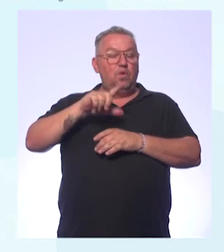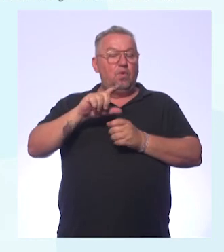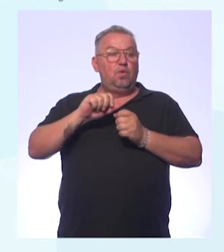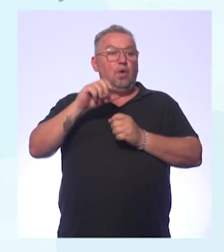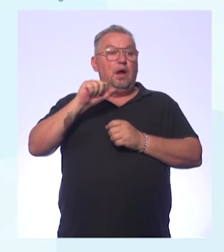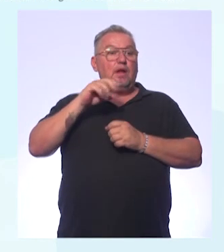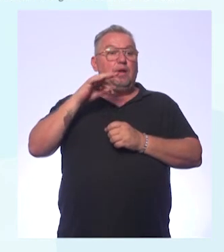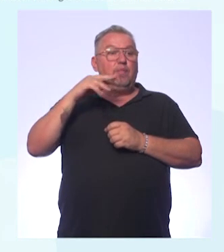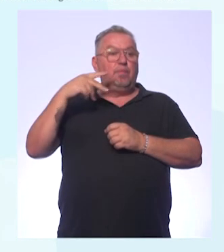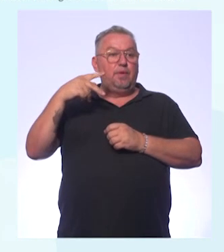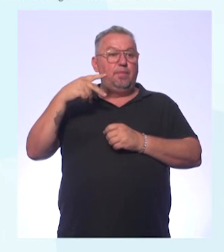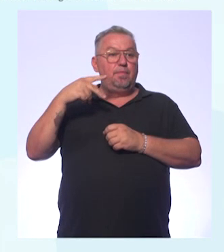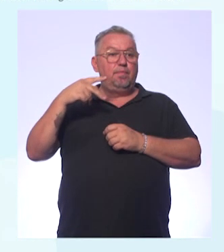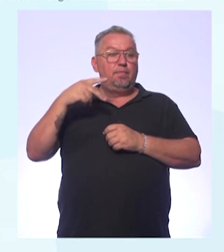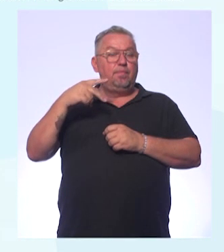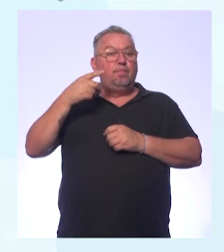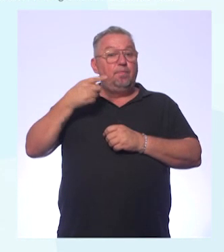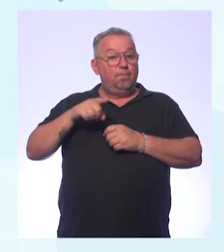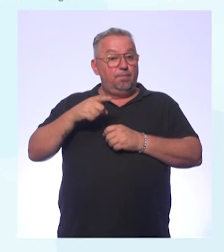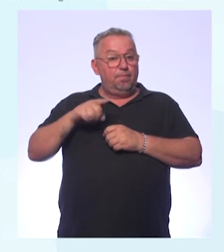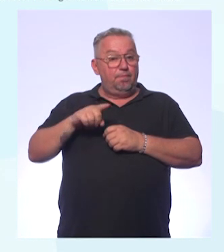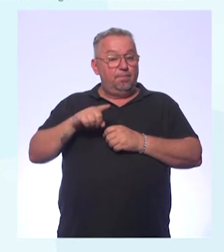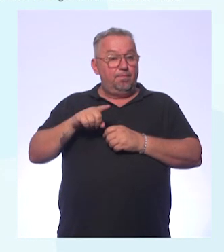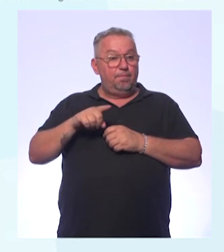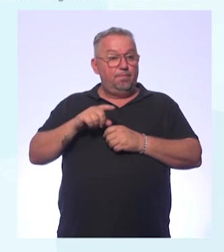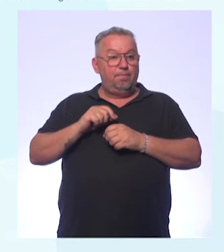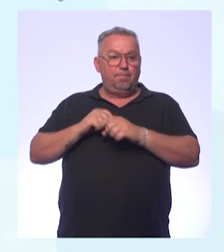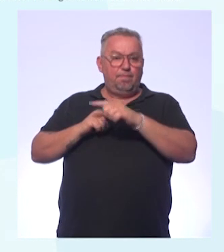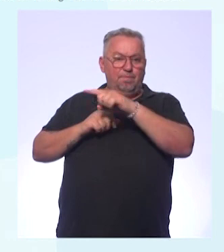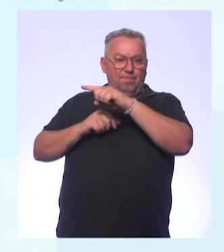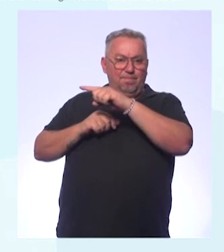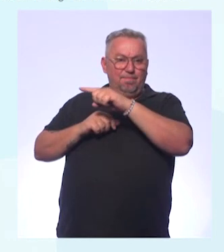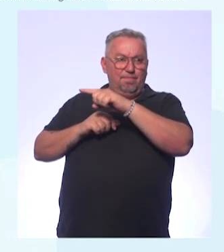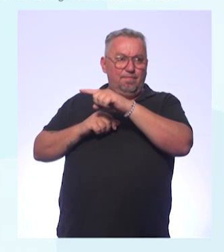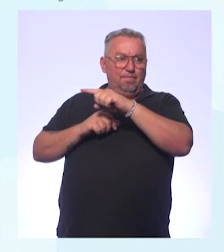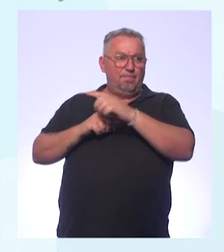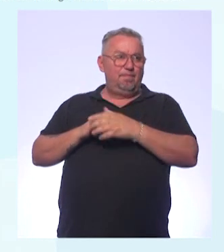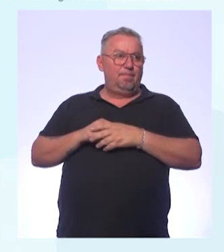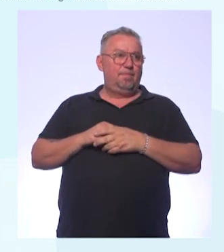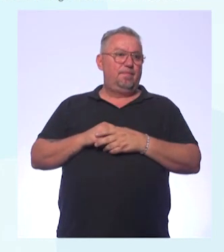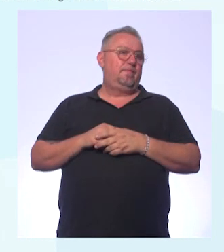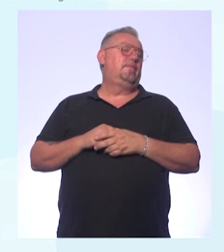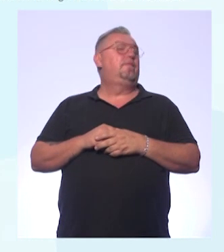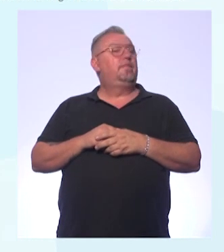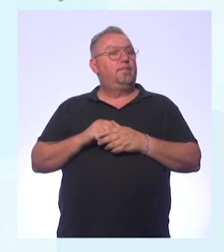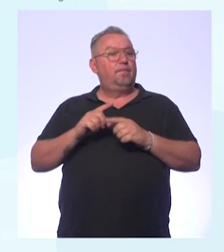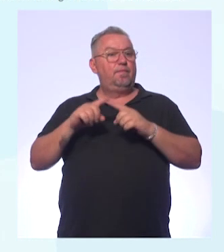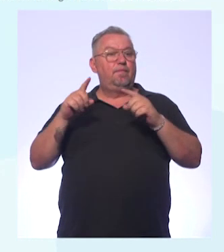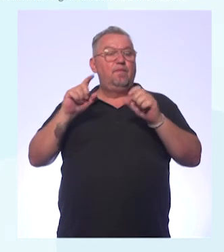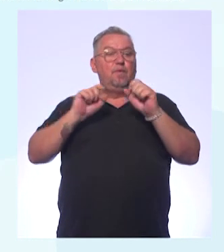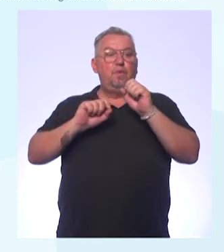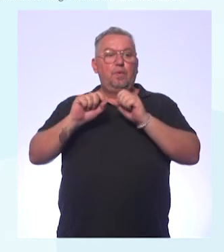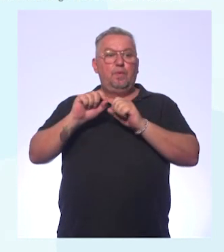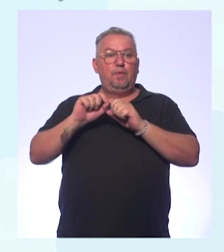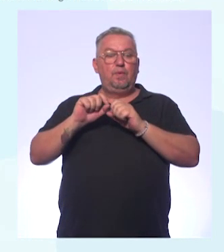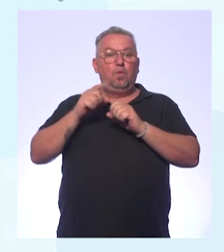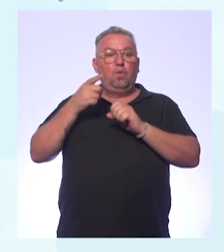ATP. E, por último, mas não menos importante, vai passar aí